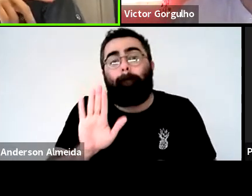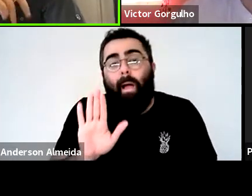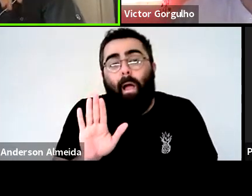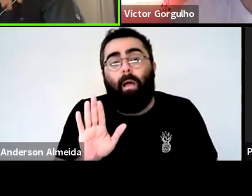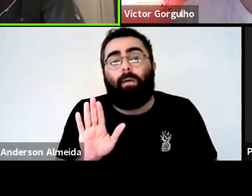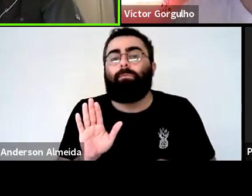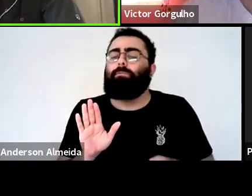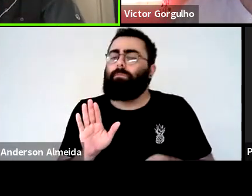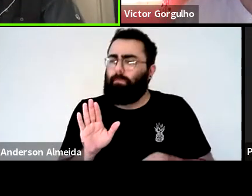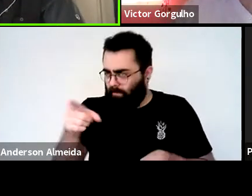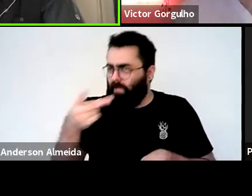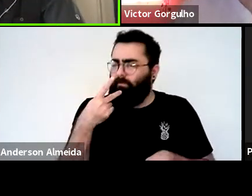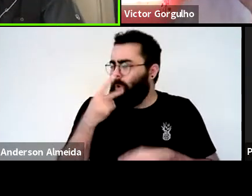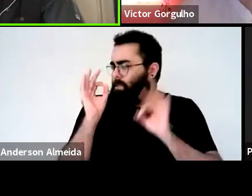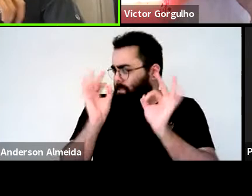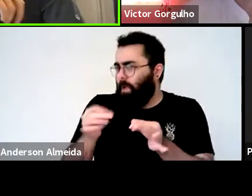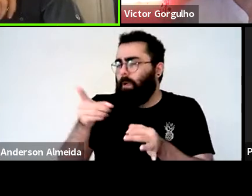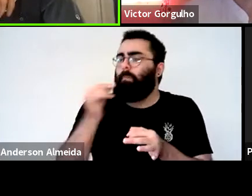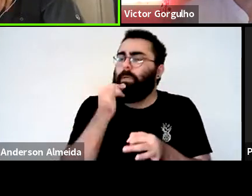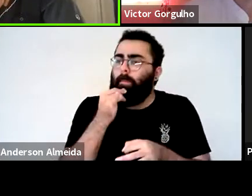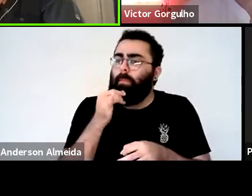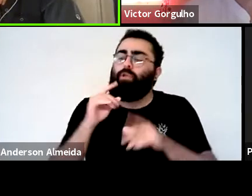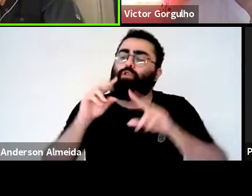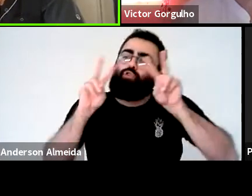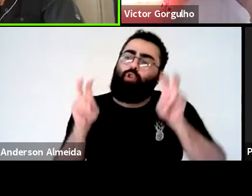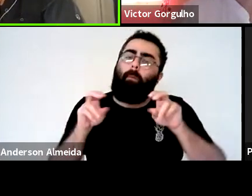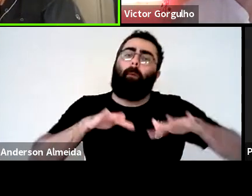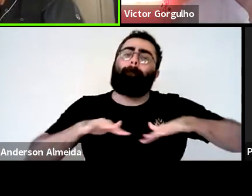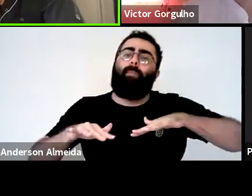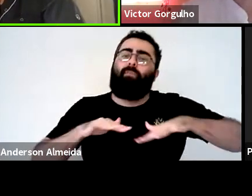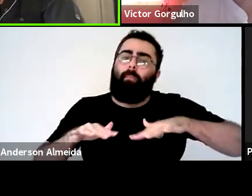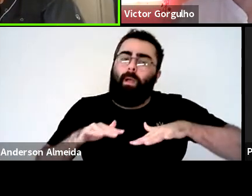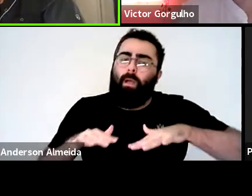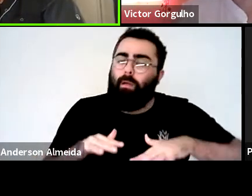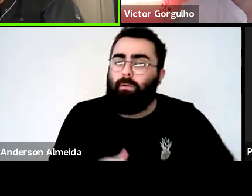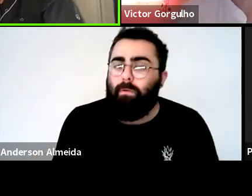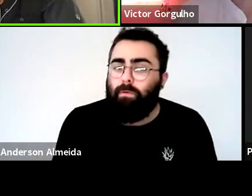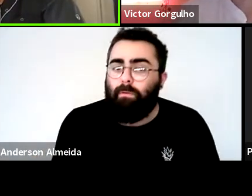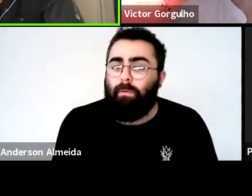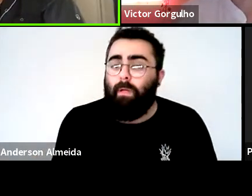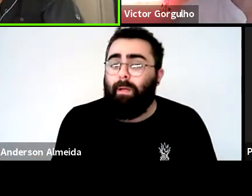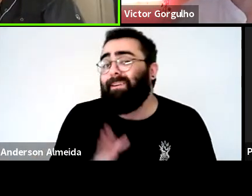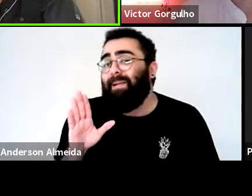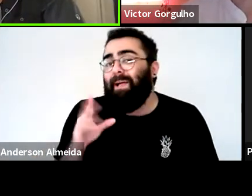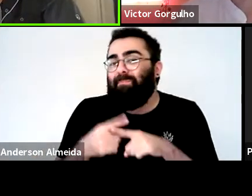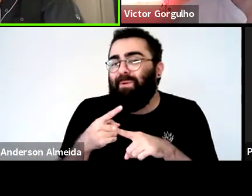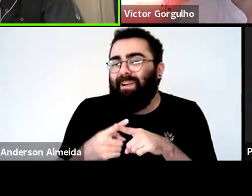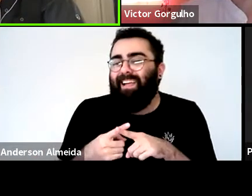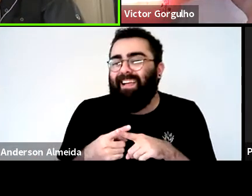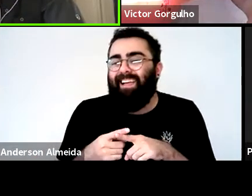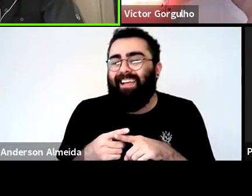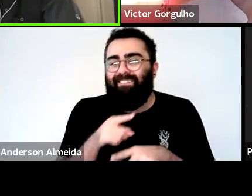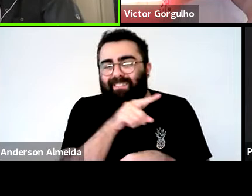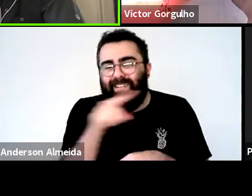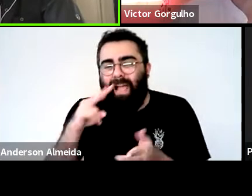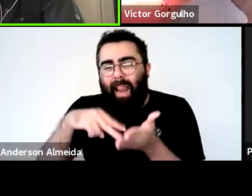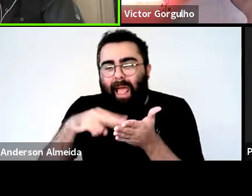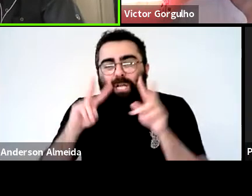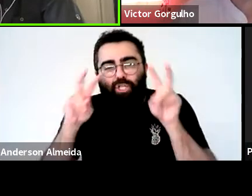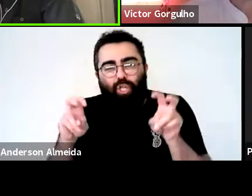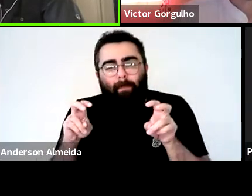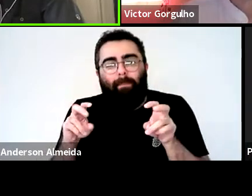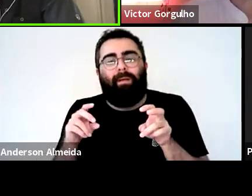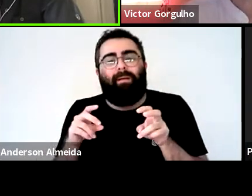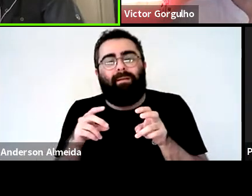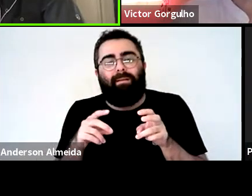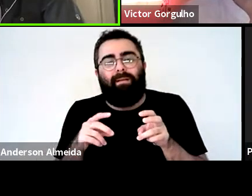esse movimento, mas eu comecei a ler precisamente por causa dos coreógrafos que estavam lendo, e eu ficava assim, por que